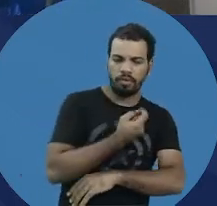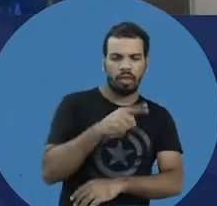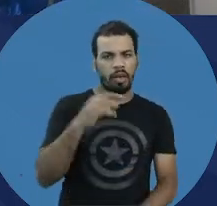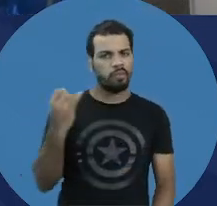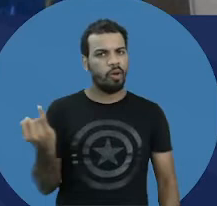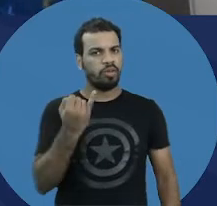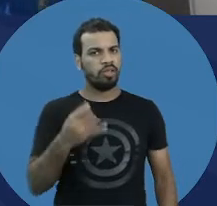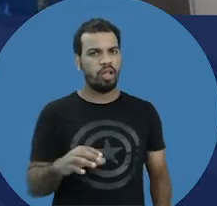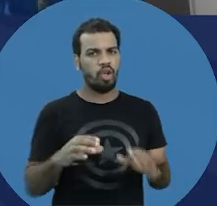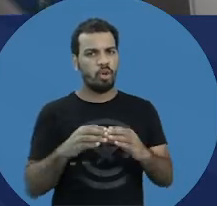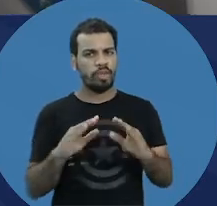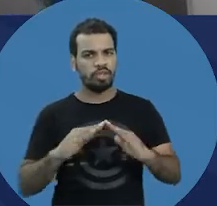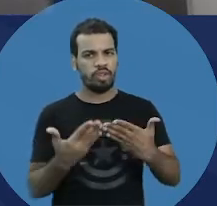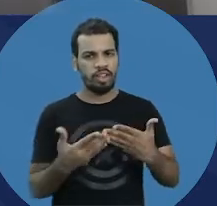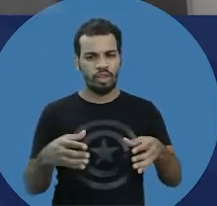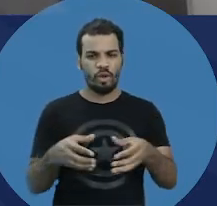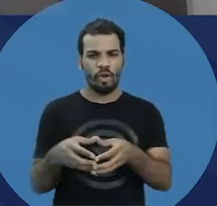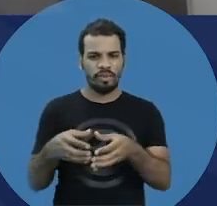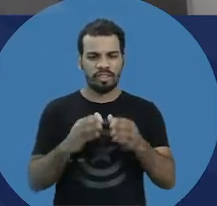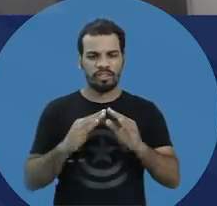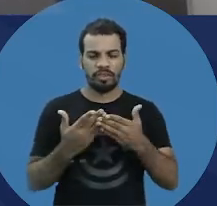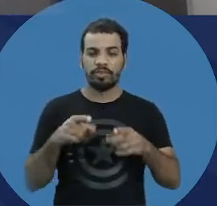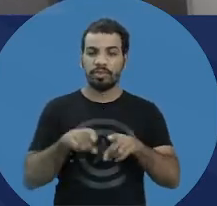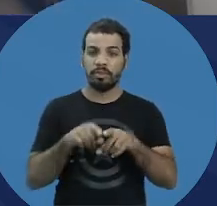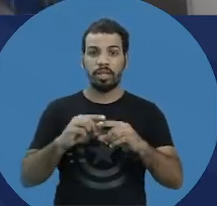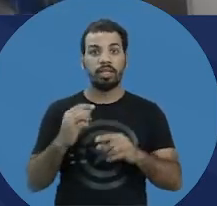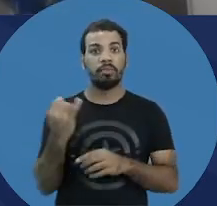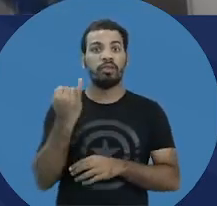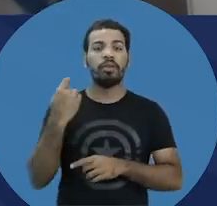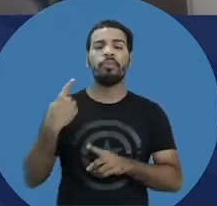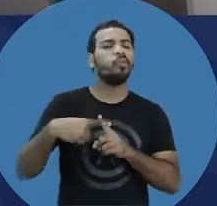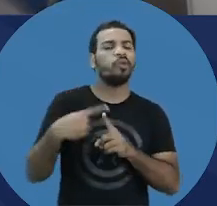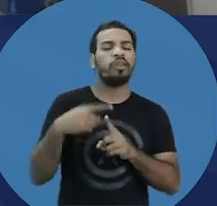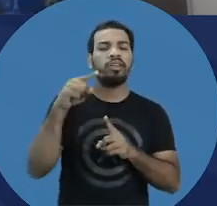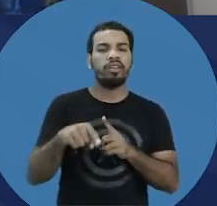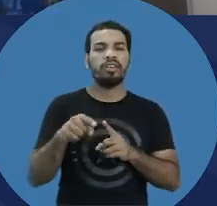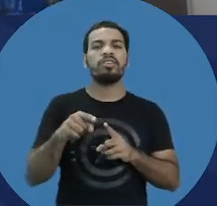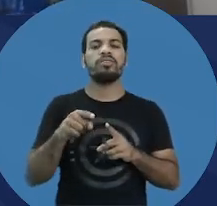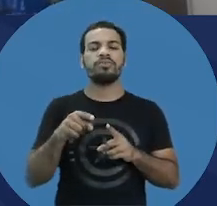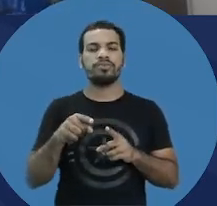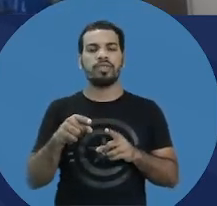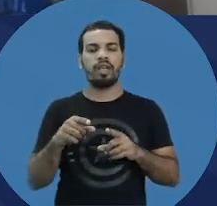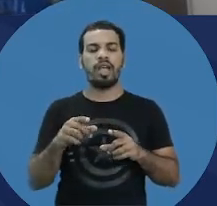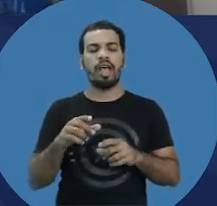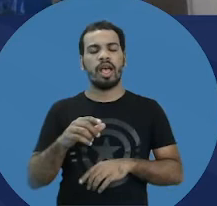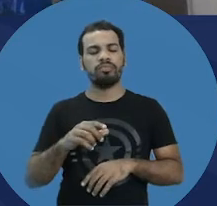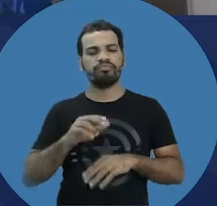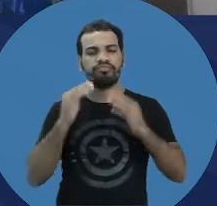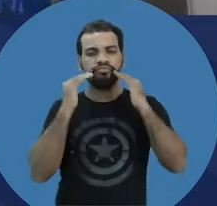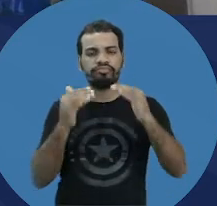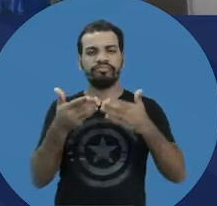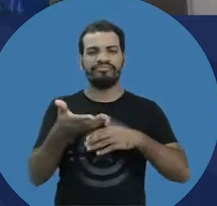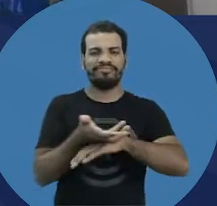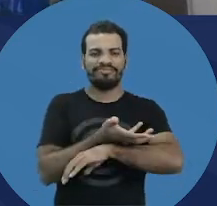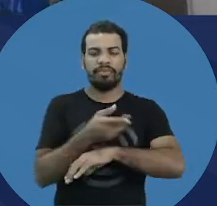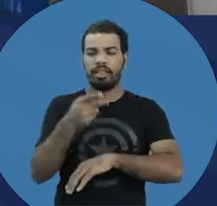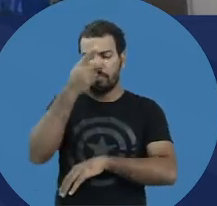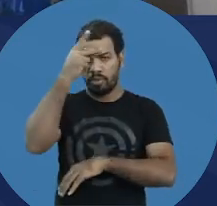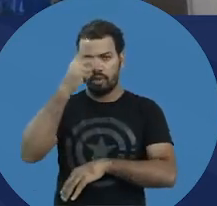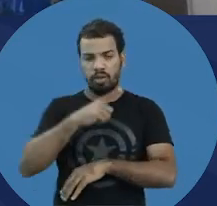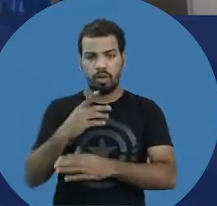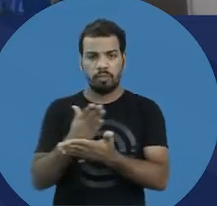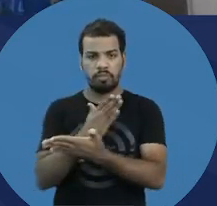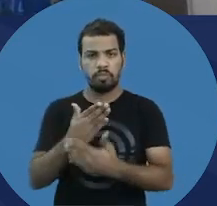comunidade escolar, sobretudo porque eu também sou biólogo, existe uma cegueira botânica muito grande. Né?